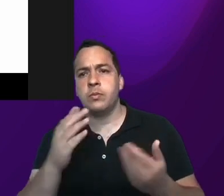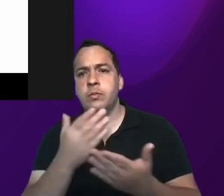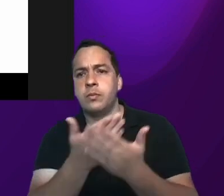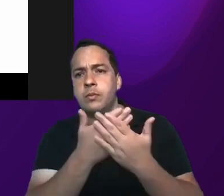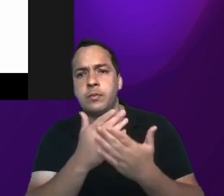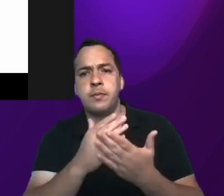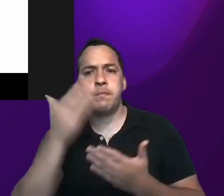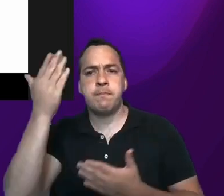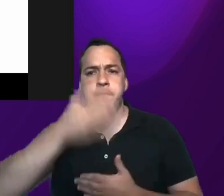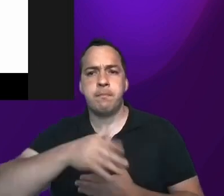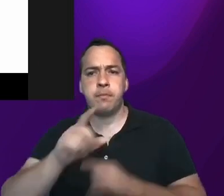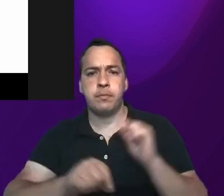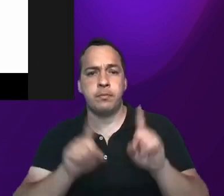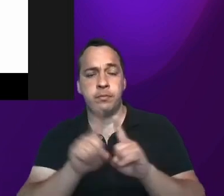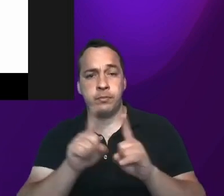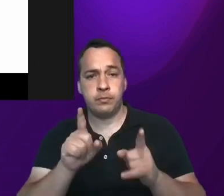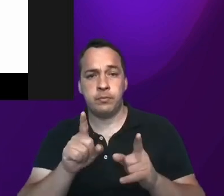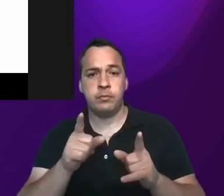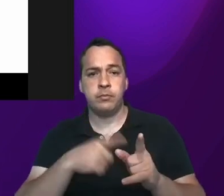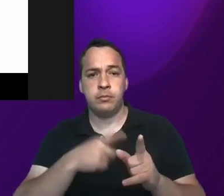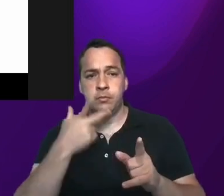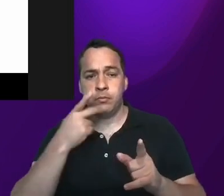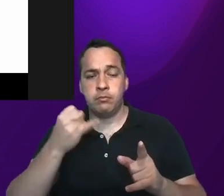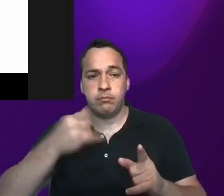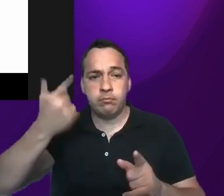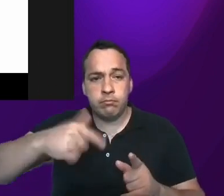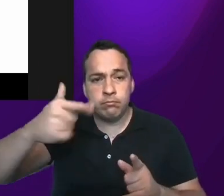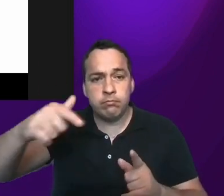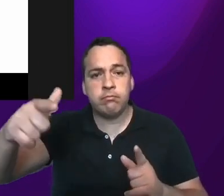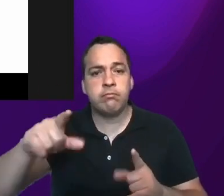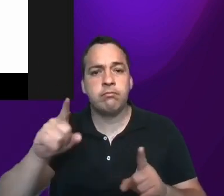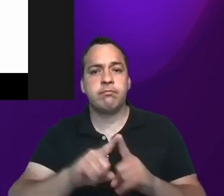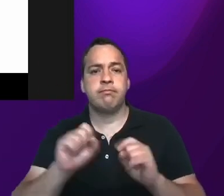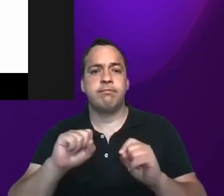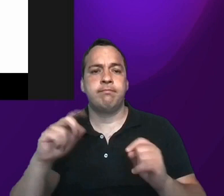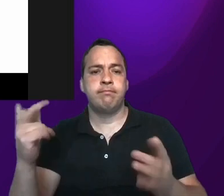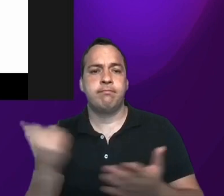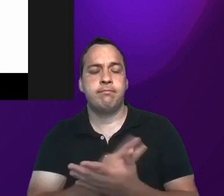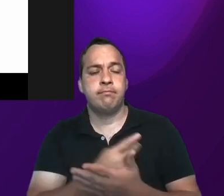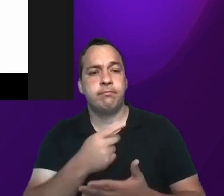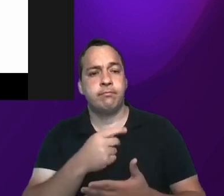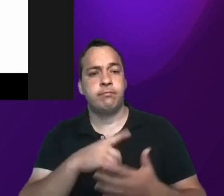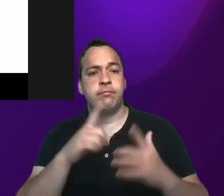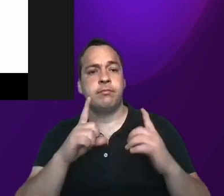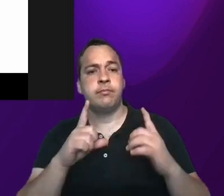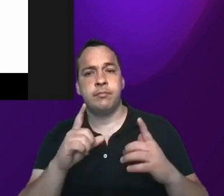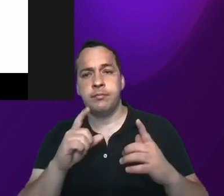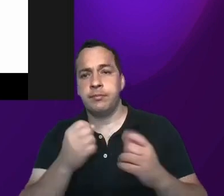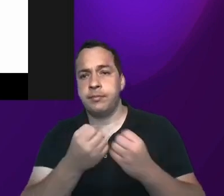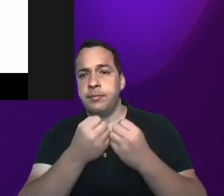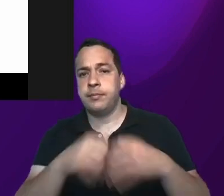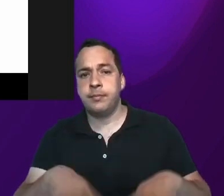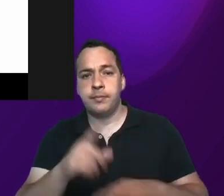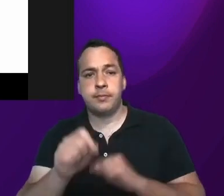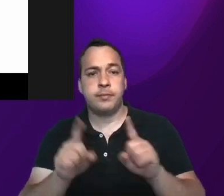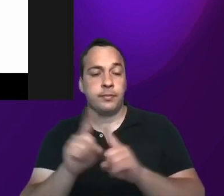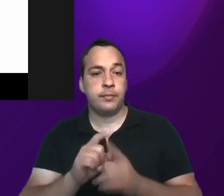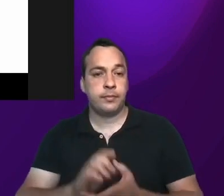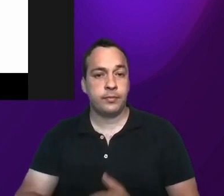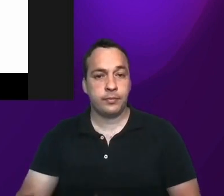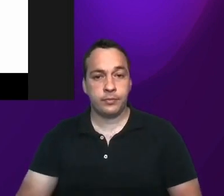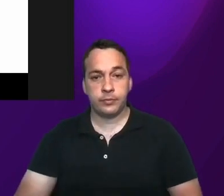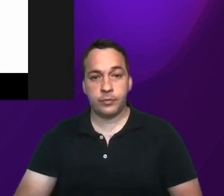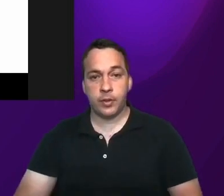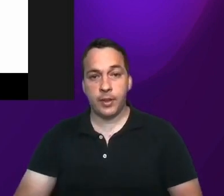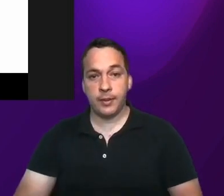sugerem que a diminuição repetitiva do fluxo cerebral também tem consequência, como a diminuição da cognição a